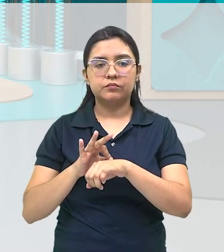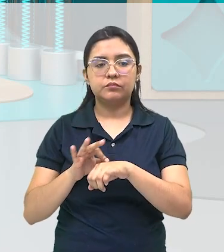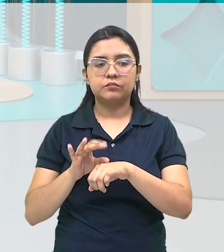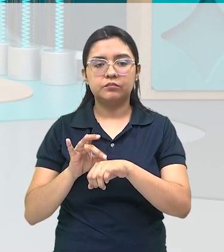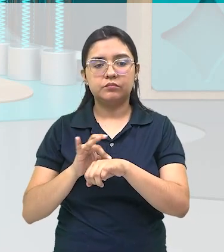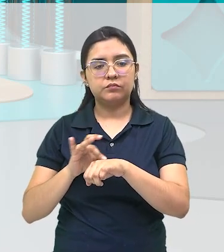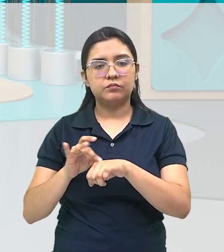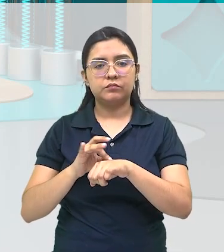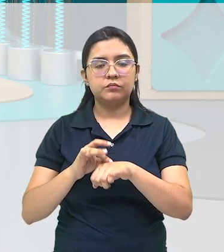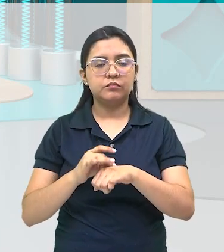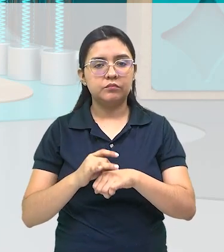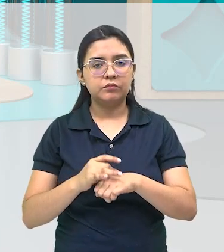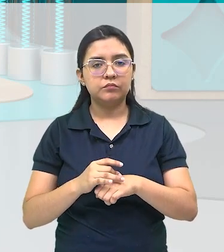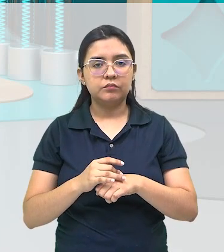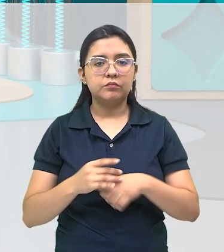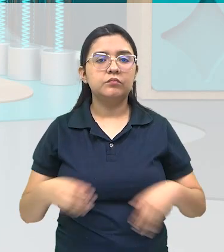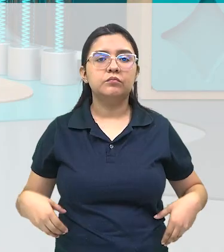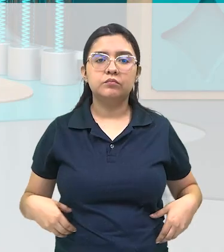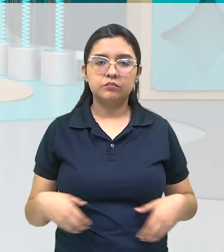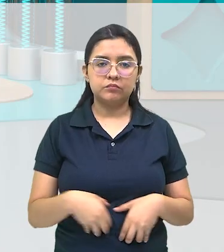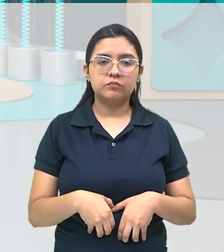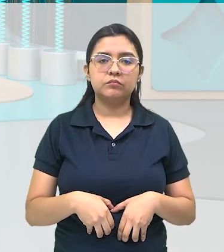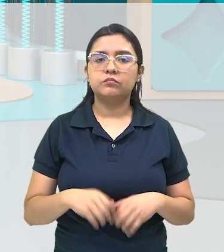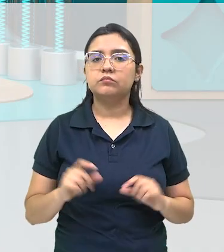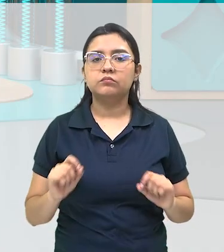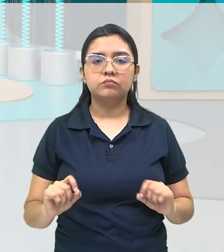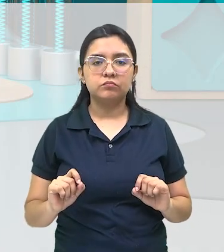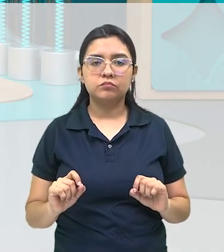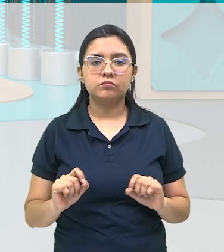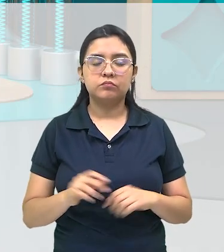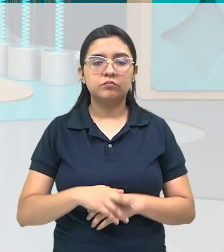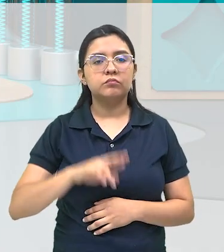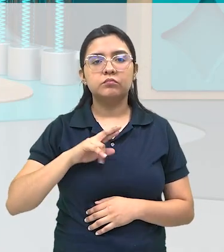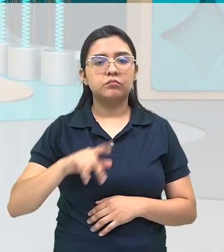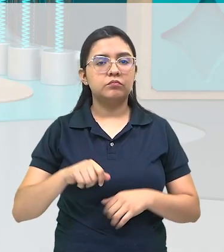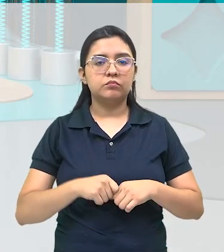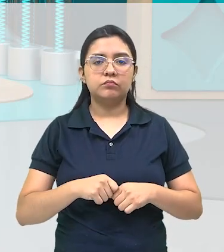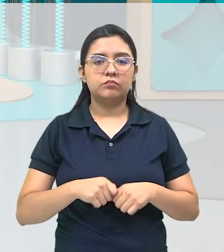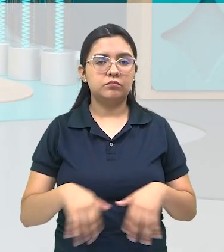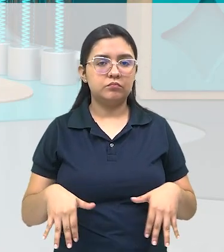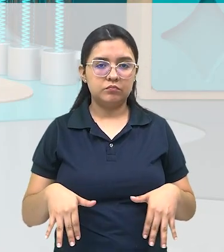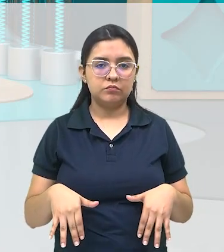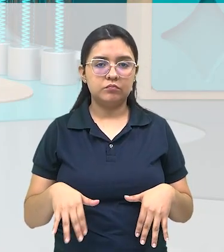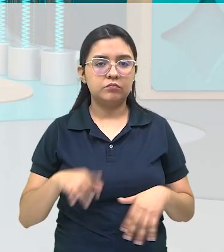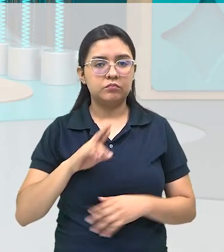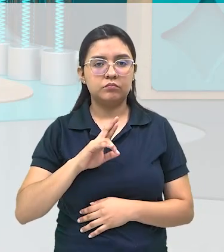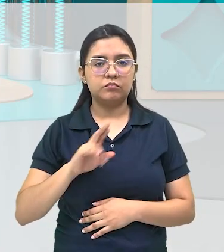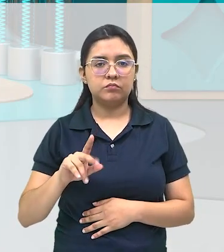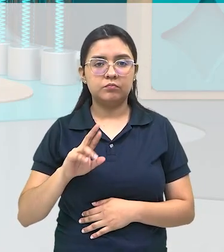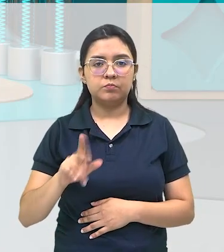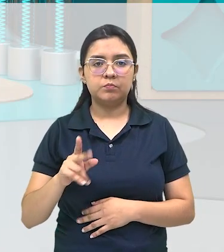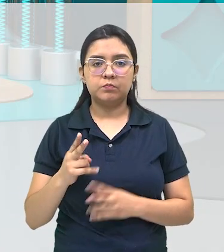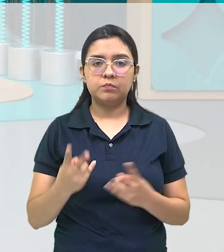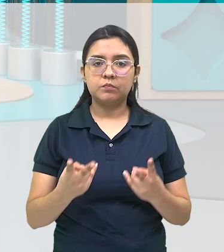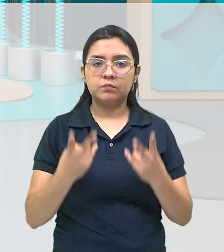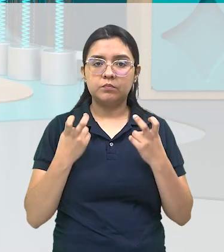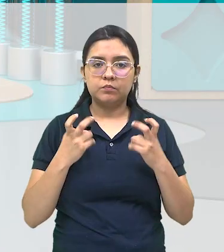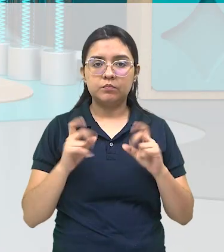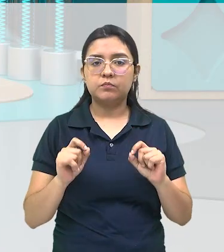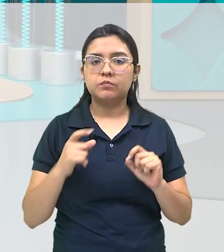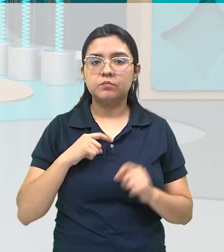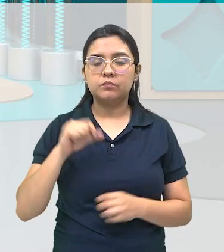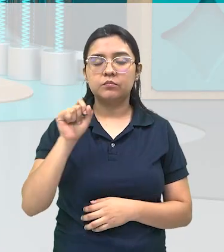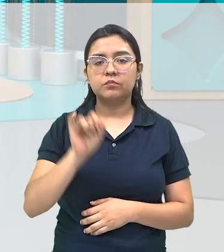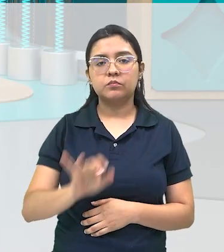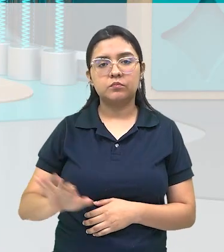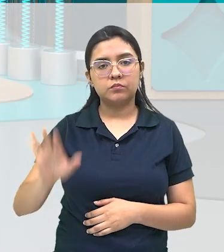enfaixado na cintura. O que é isso? Não é uma saia, pessoal, tá bom? Não é uma saia. Percebam lá aquela